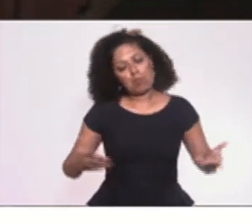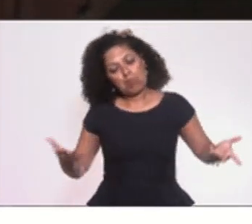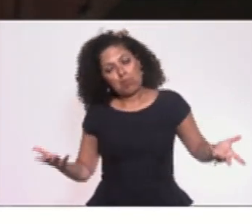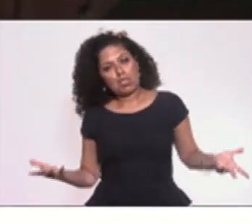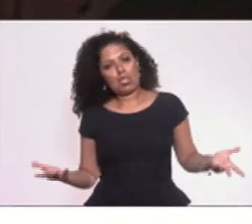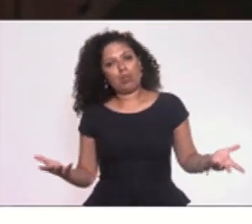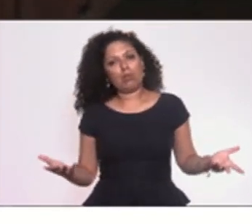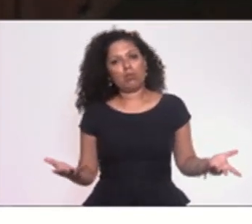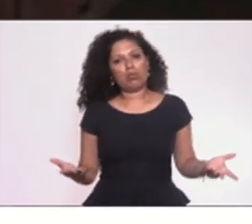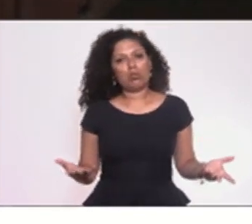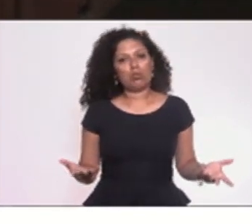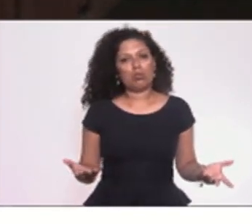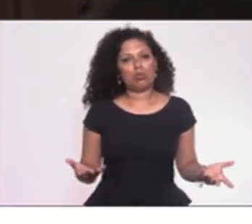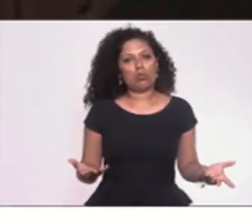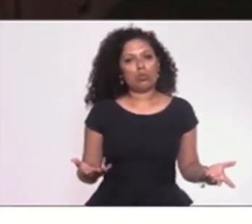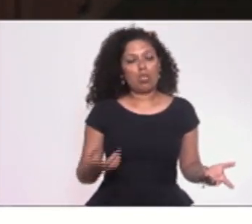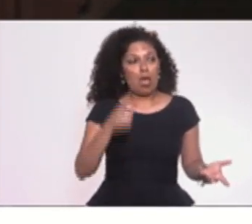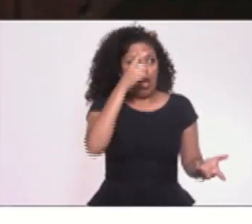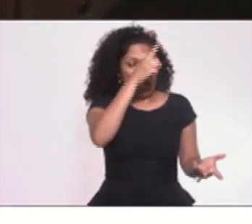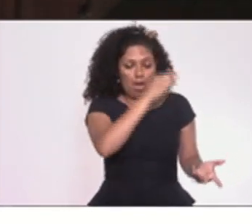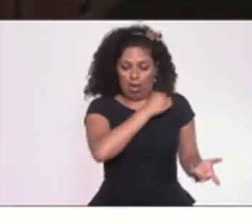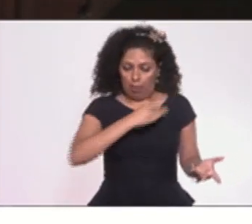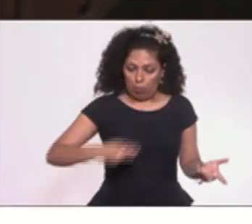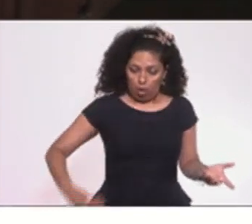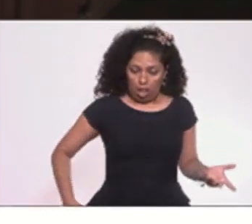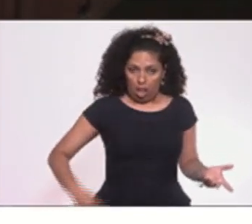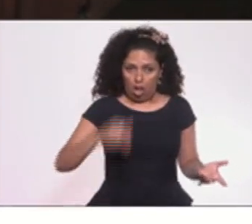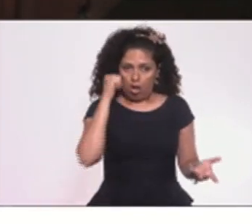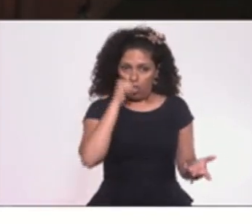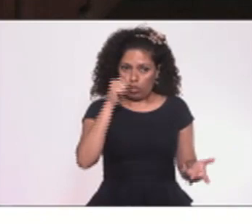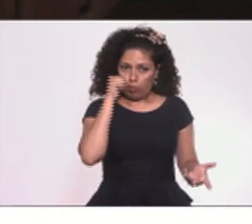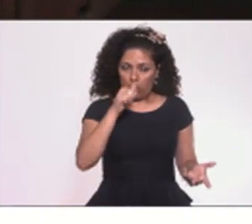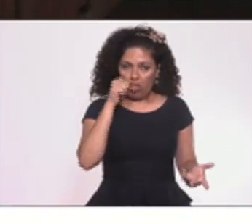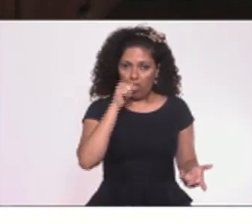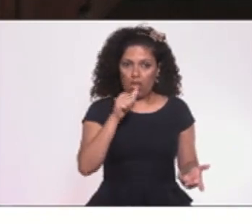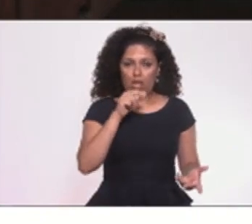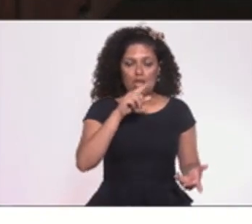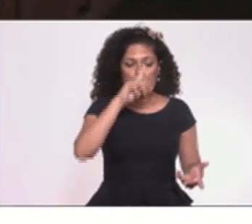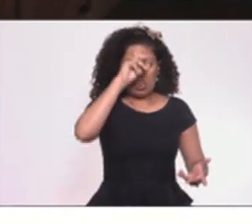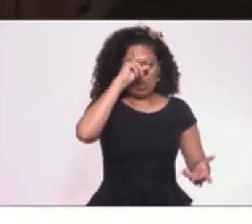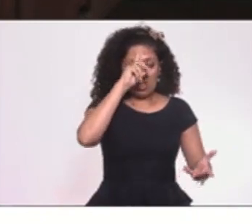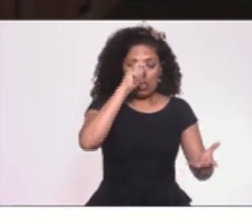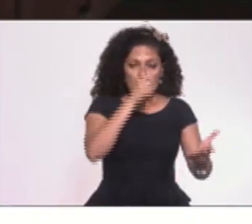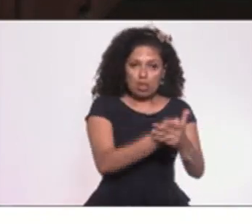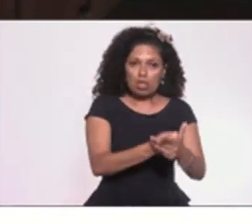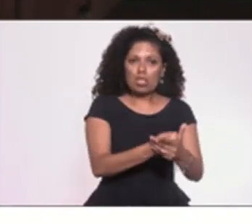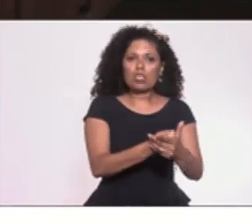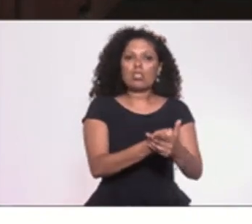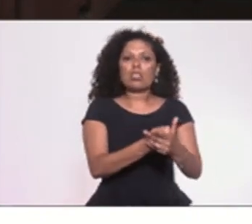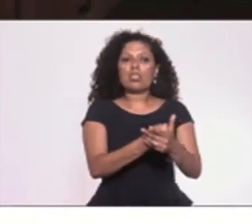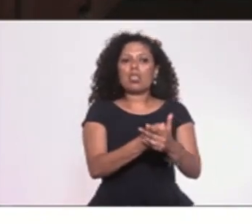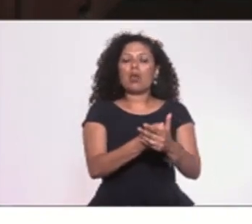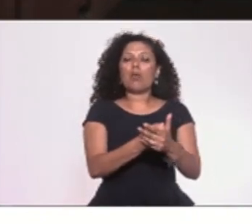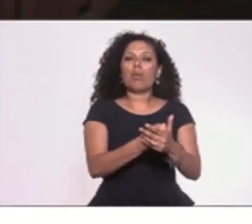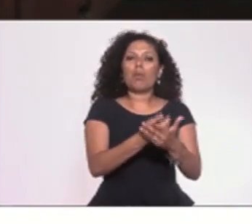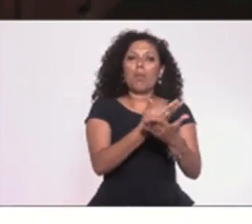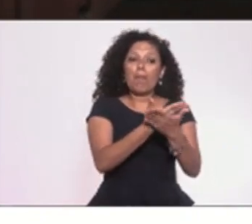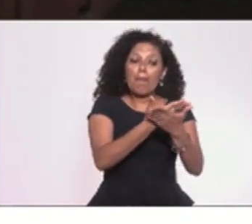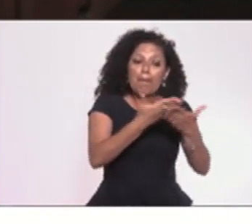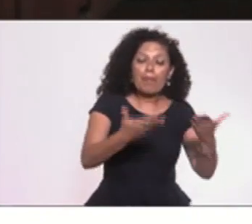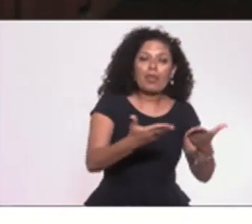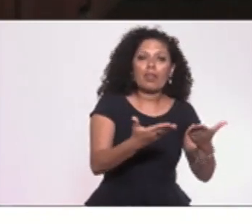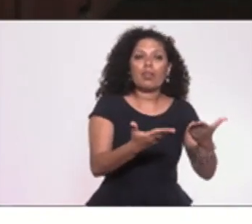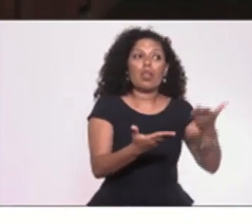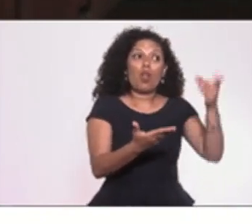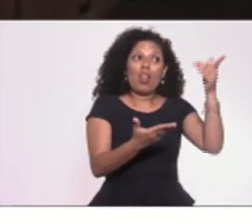consequência, corrigiu ela e a decisão que foi derrotada lá no